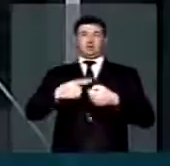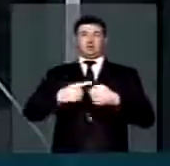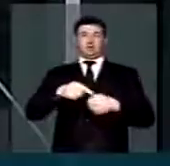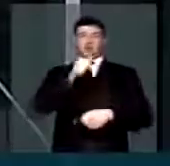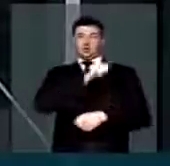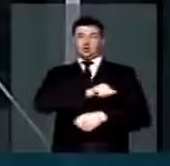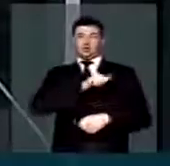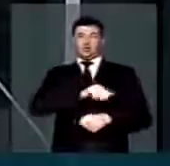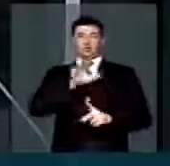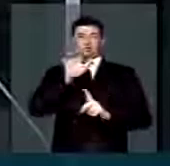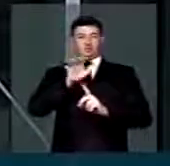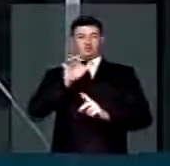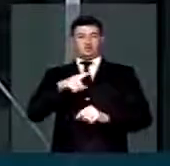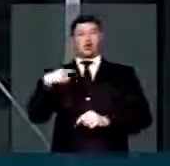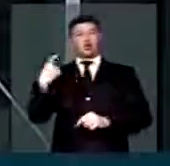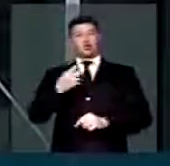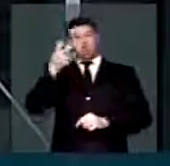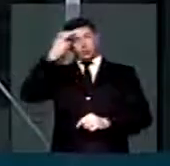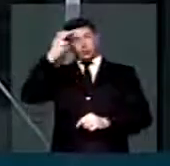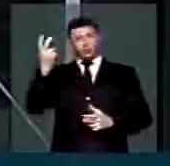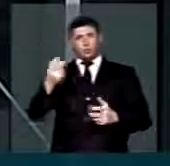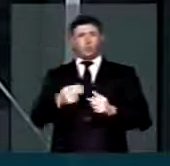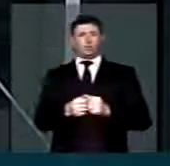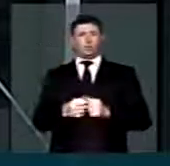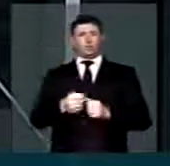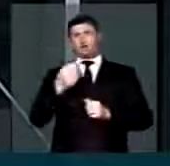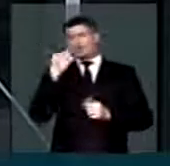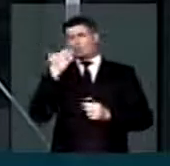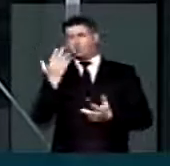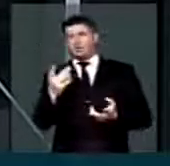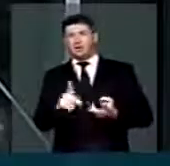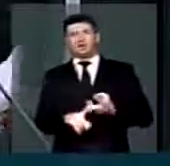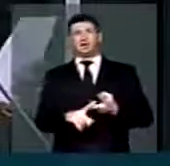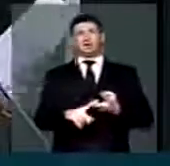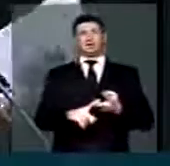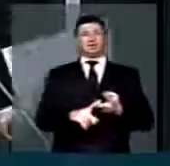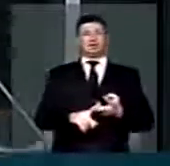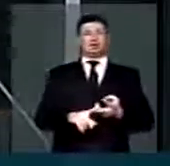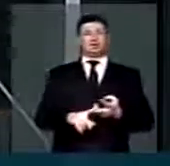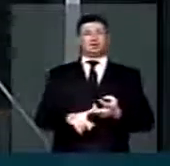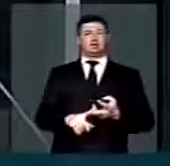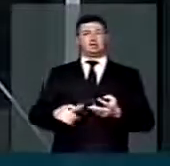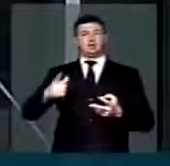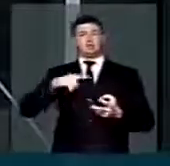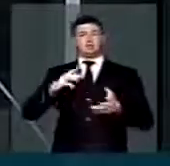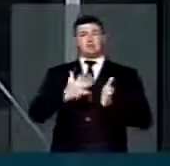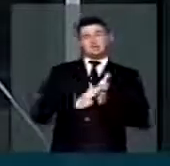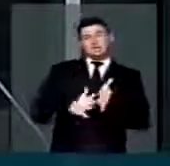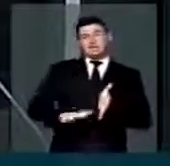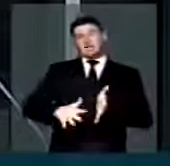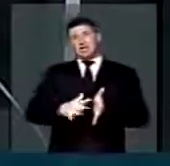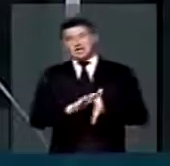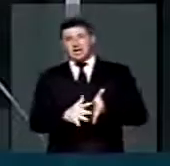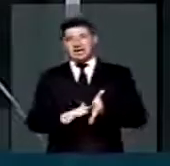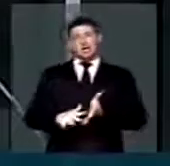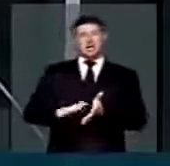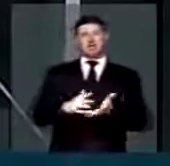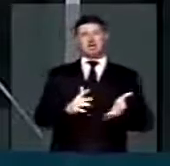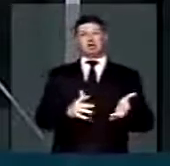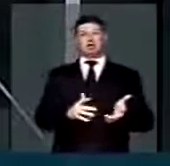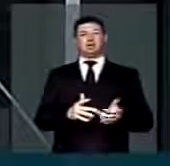cidade do Rio de Janeiro, a nossa cultura, a cultura alimentar, né, o fato de existir o samba, de